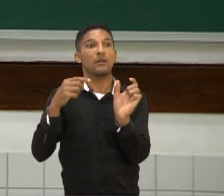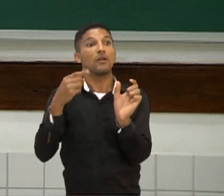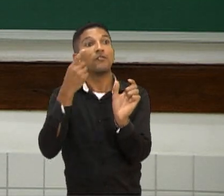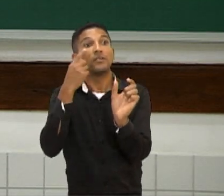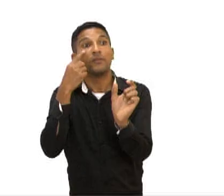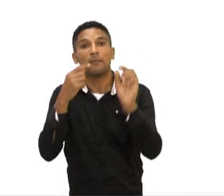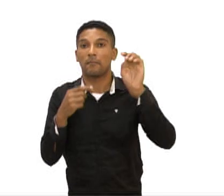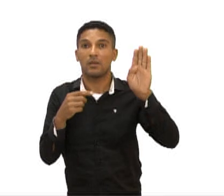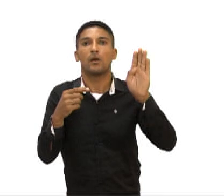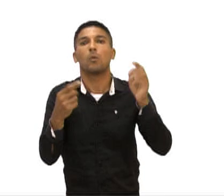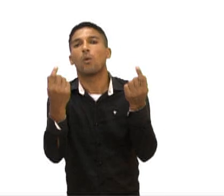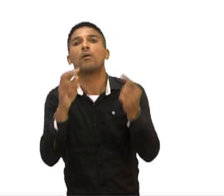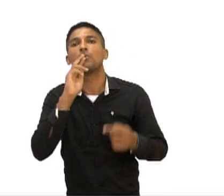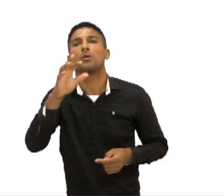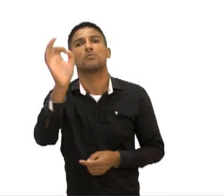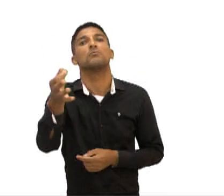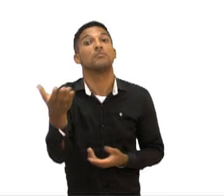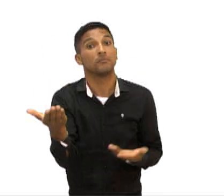alternativa correta.